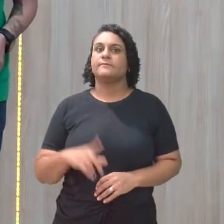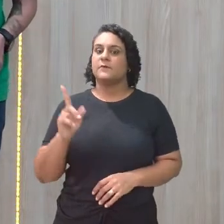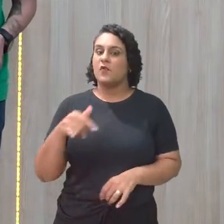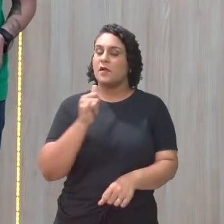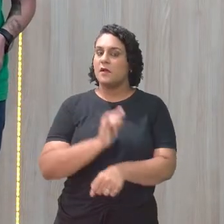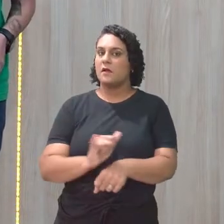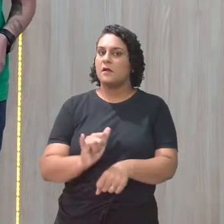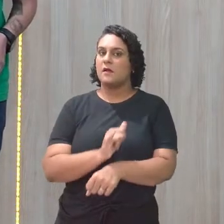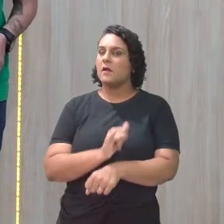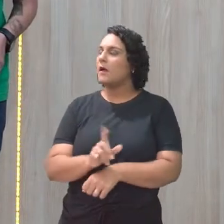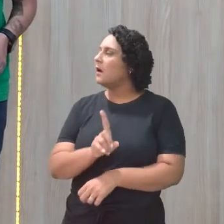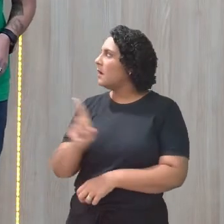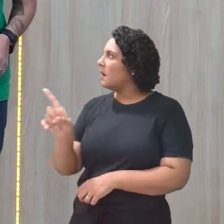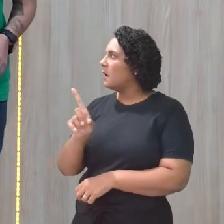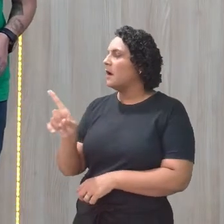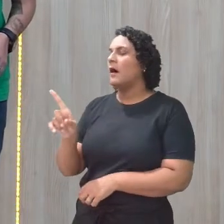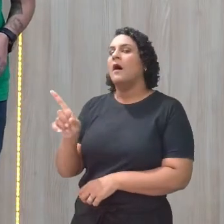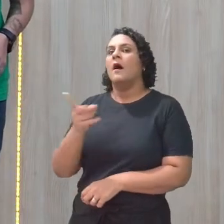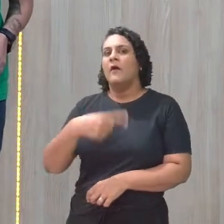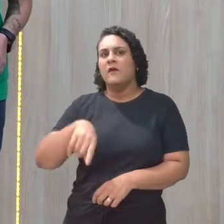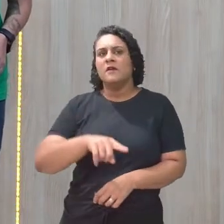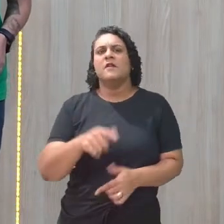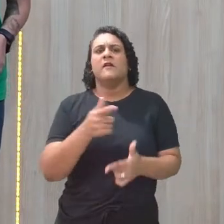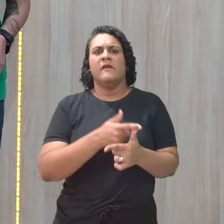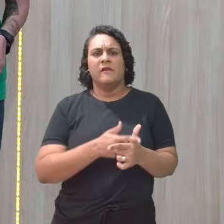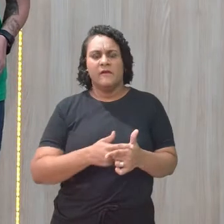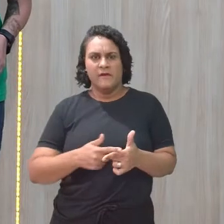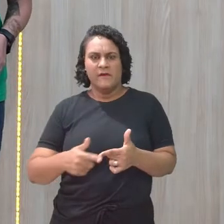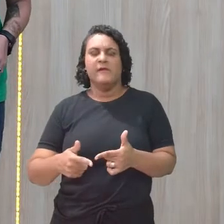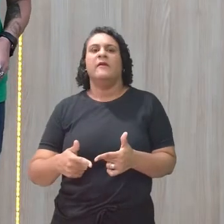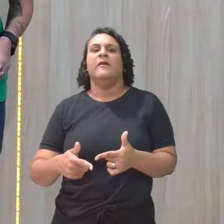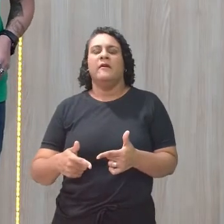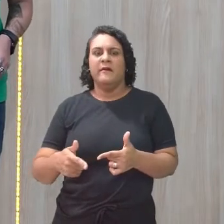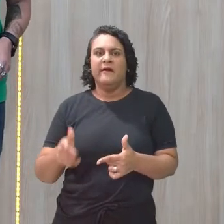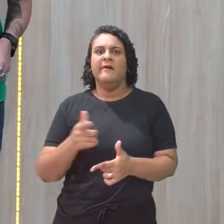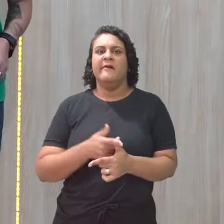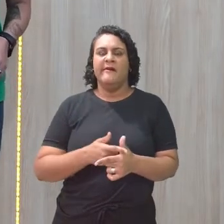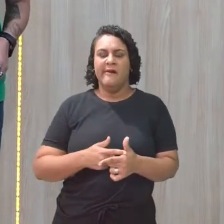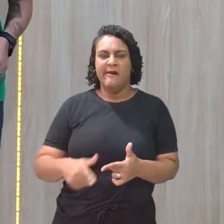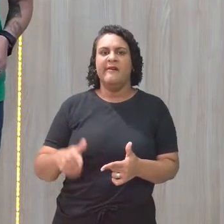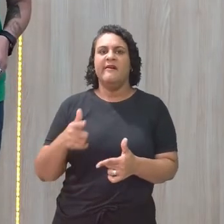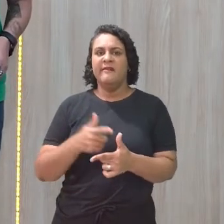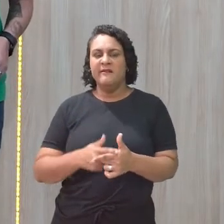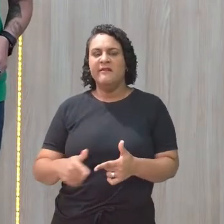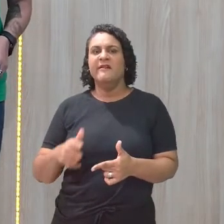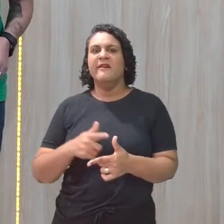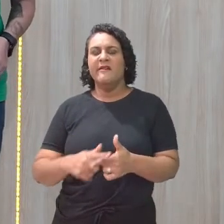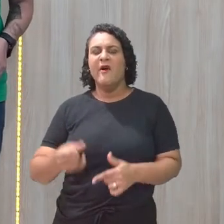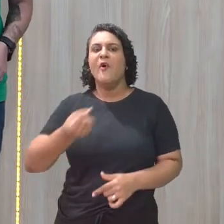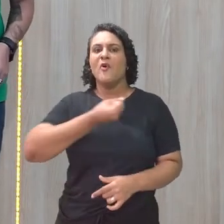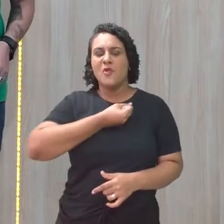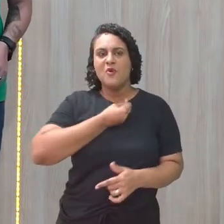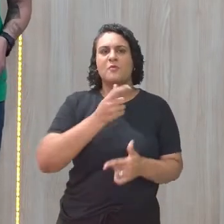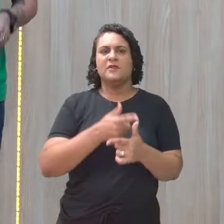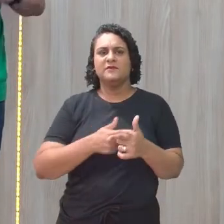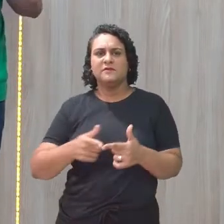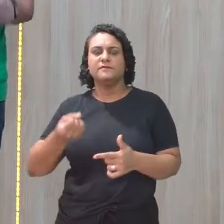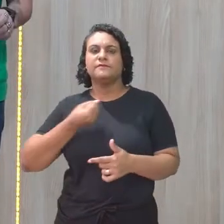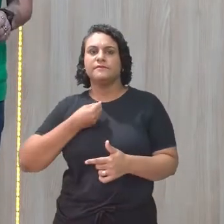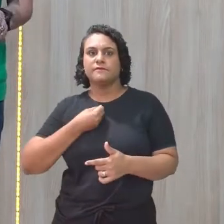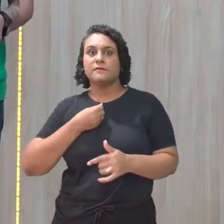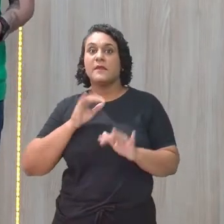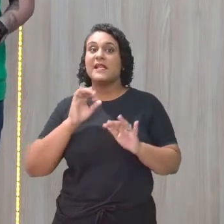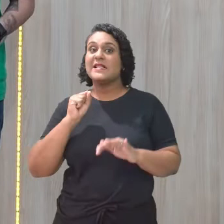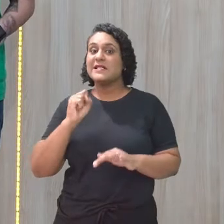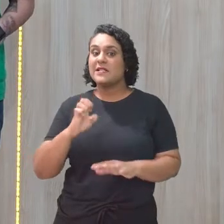método aí, você vai fazendo essa divisão simultânea, ou seja, vai dividindo elemento por elemento, quando chegar no 1,